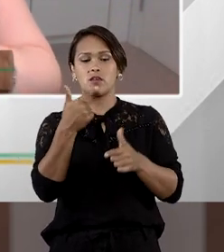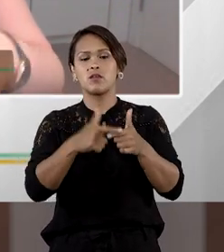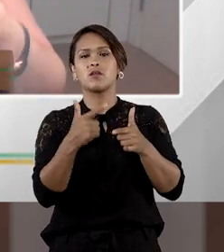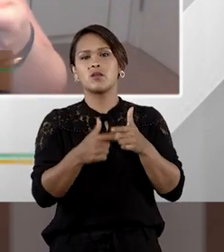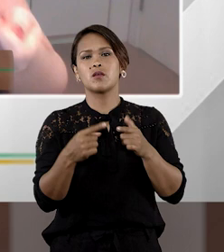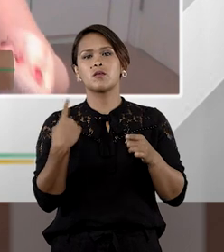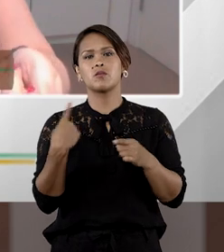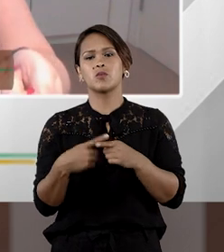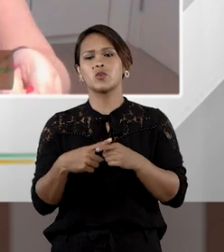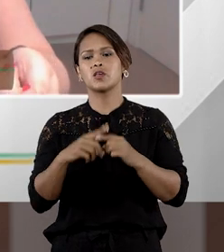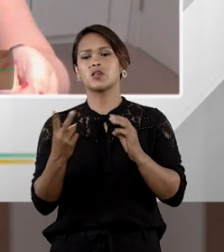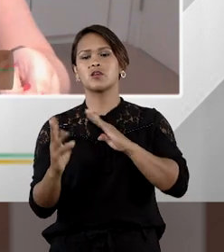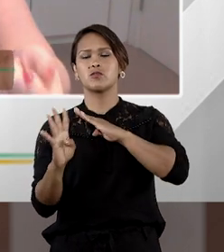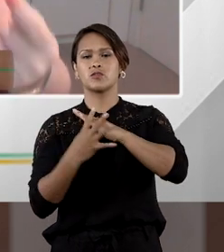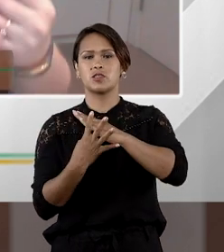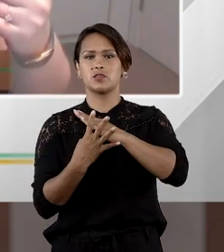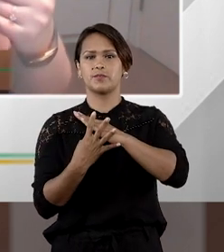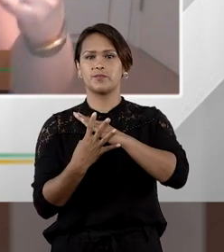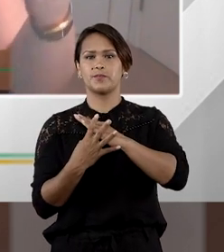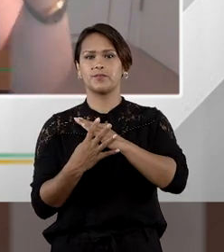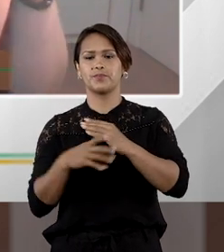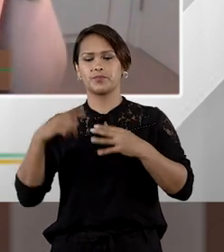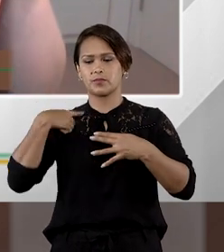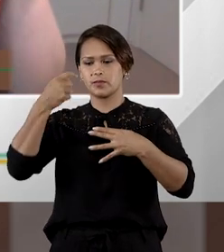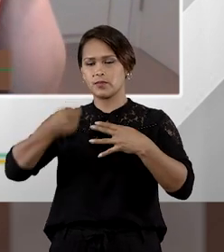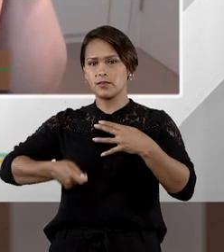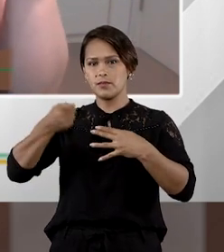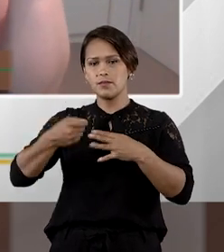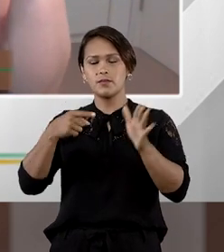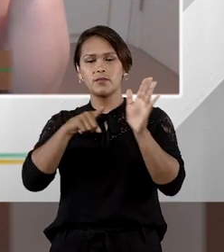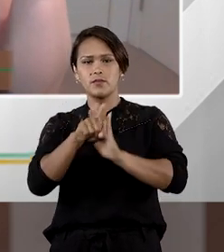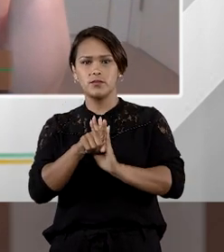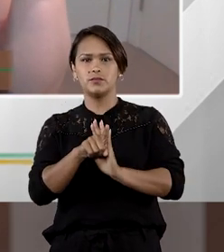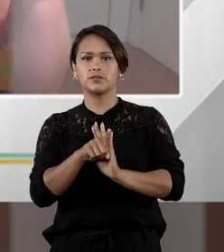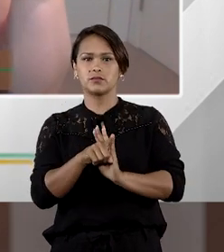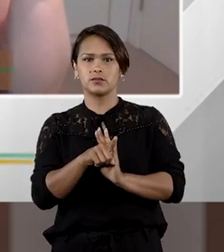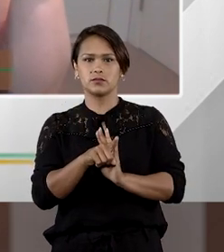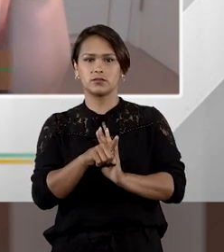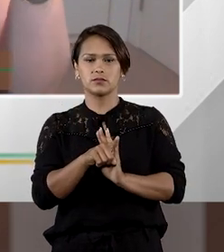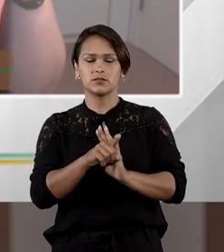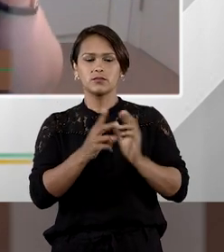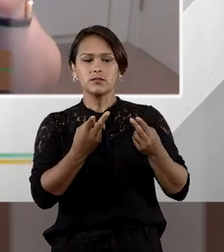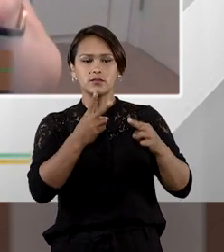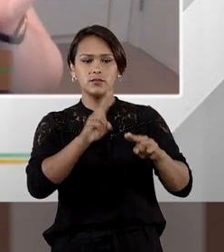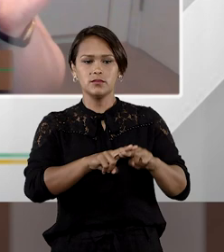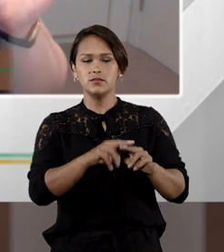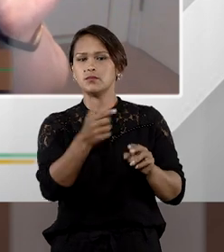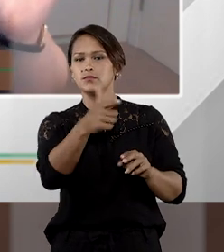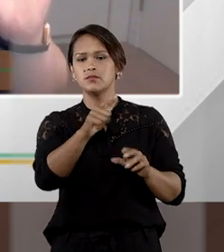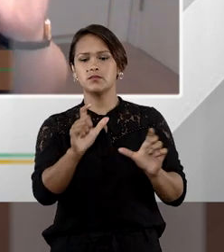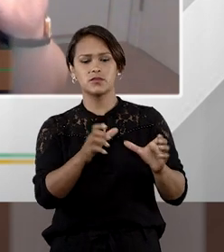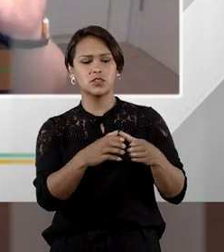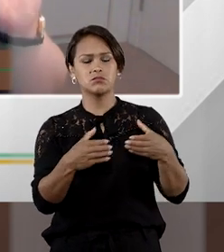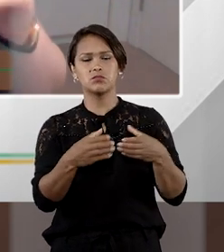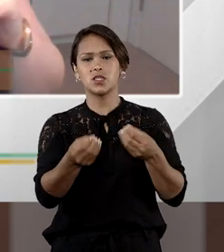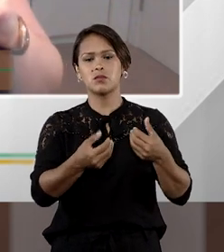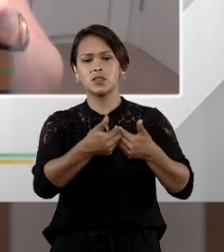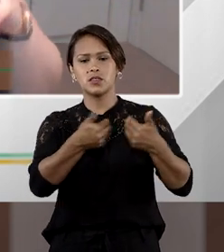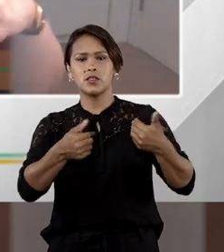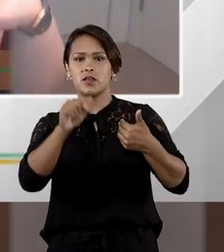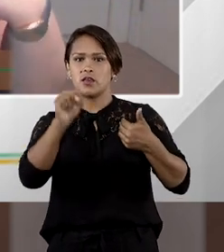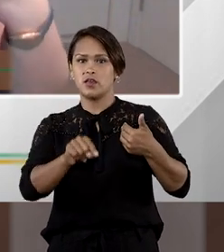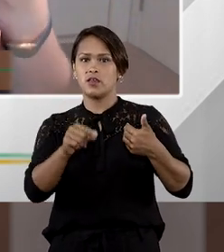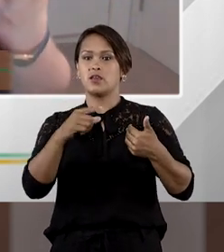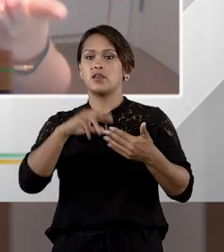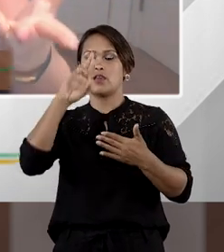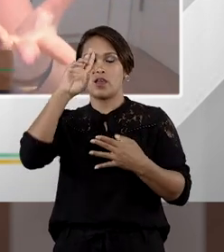problema porque houve decreto de prisão, a magistrada consultou, então, né, a cadeia, o diretor falou, não temos vagas para ficar separado. E